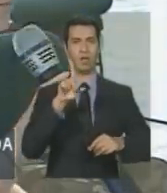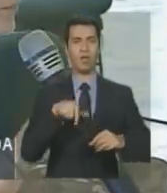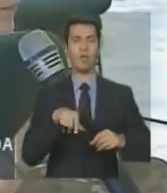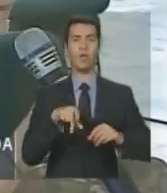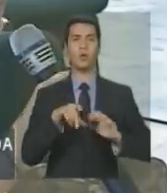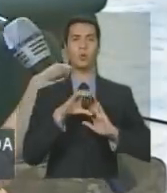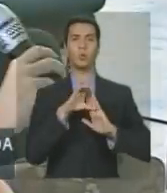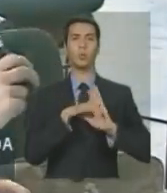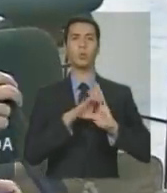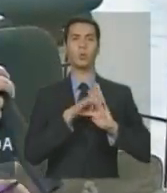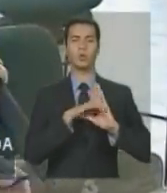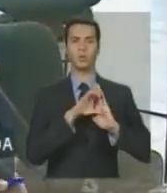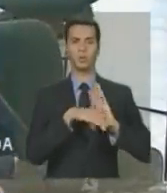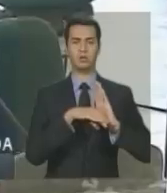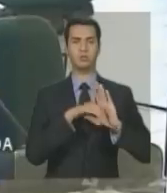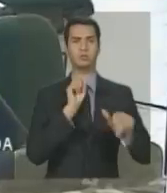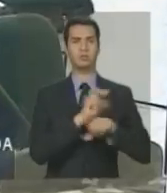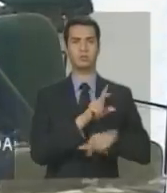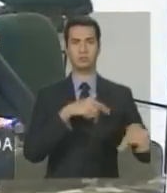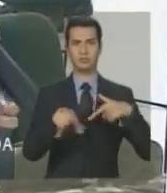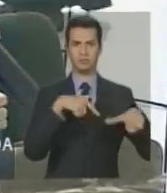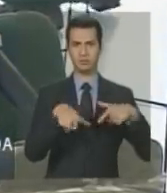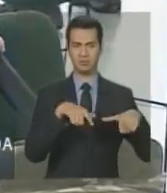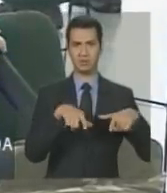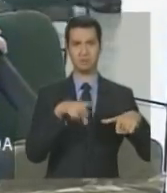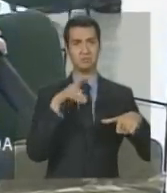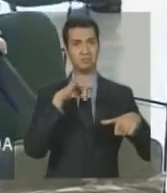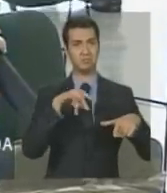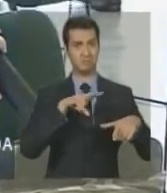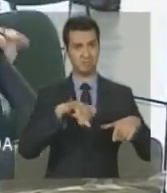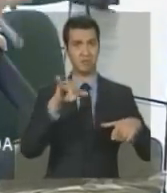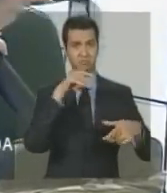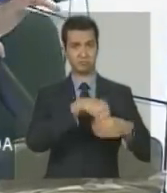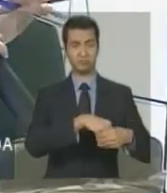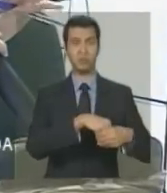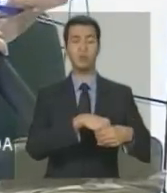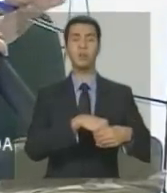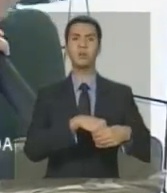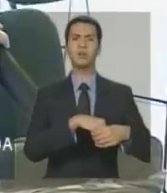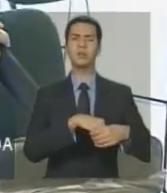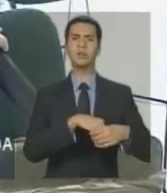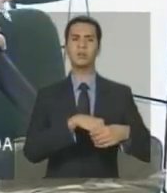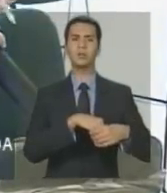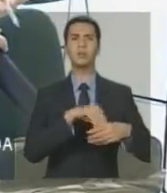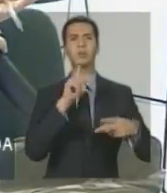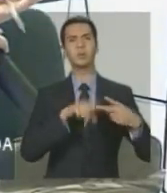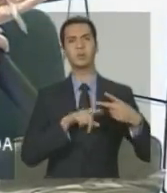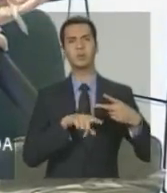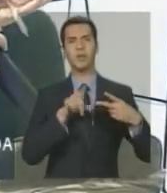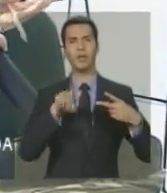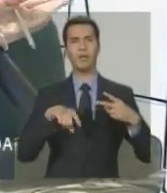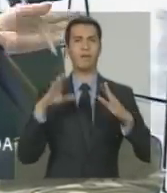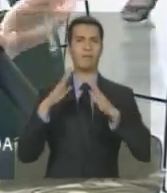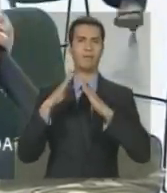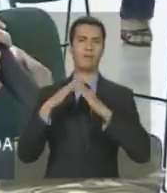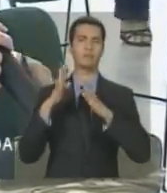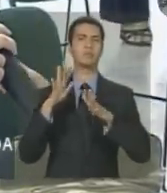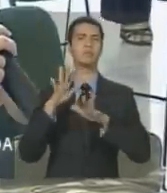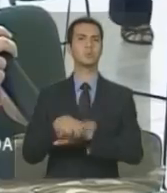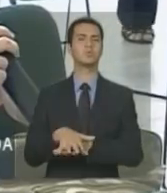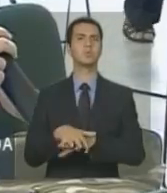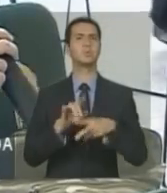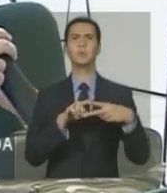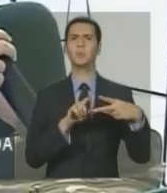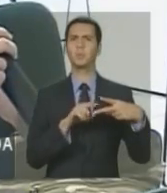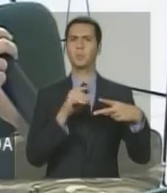deficiência para emprego isso e outro as casas inclusivas e esses dois tópicos não foram citados na apresentação Então eu queria saber se